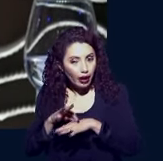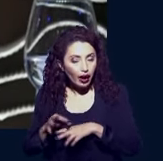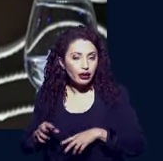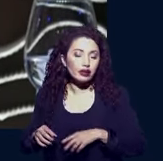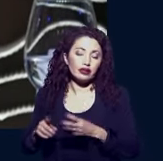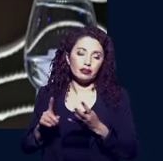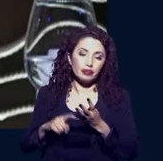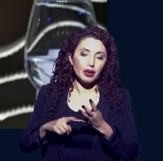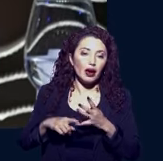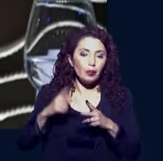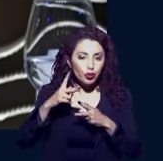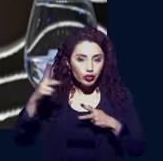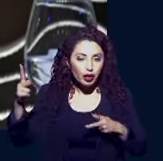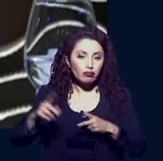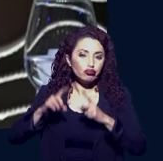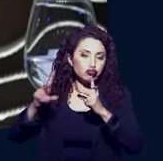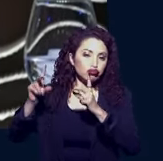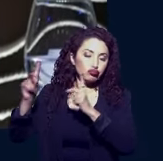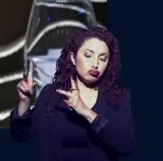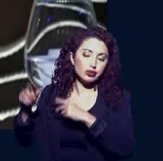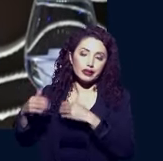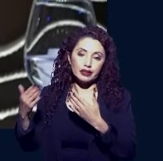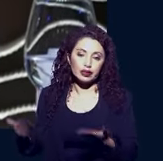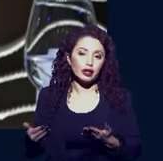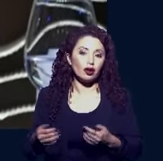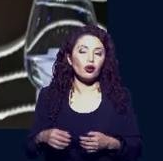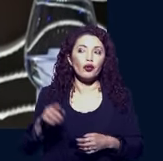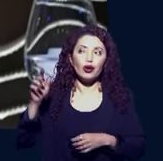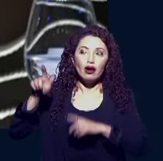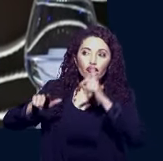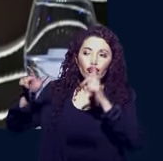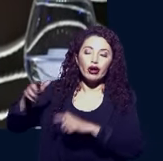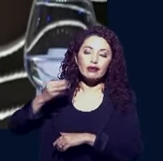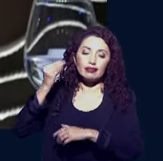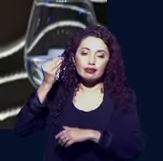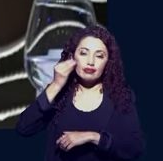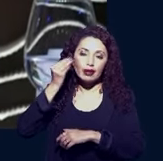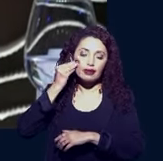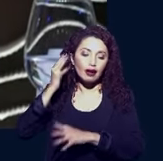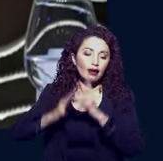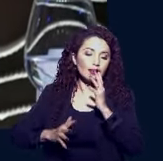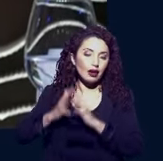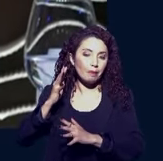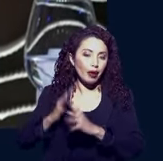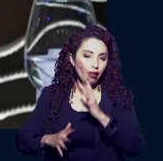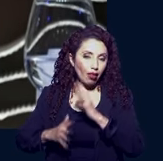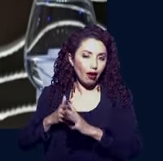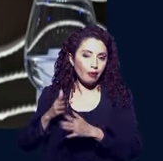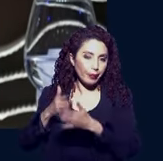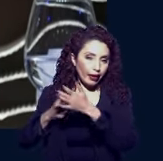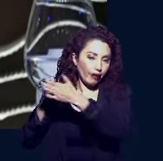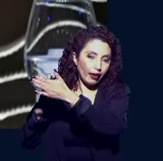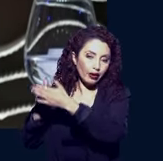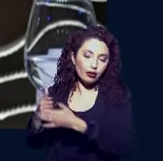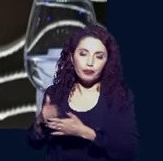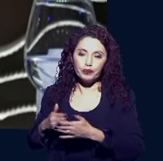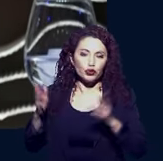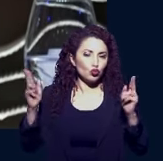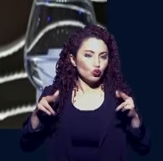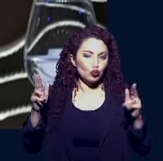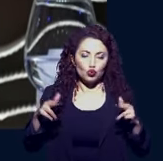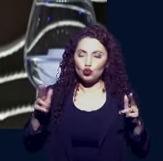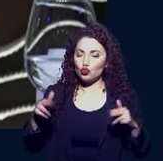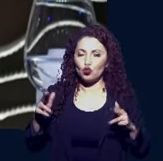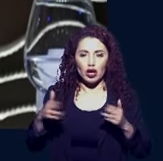vem de novo a imagem então querem nos barrar lá fora eu nunca vi um navio brasileiro devolvido porque tinha eh